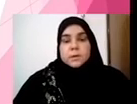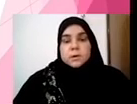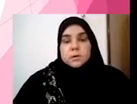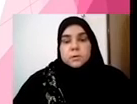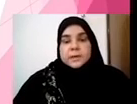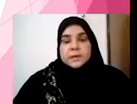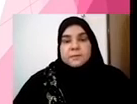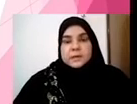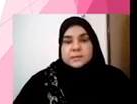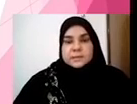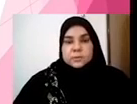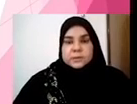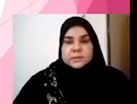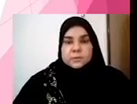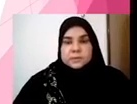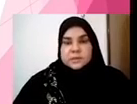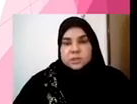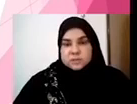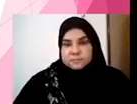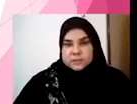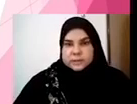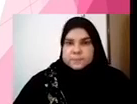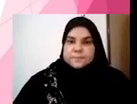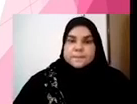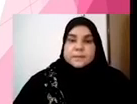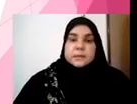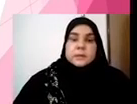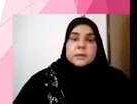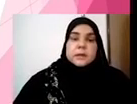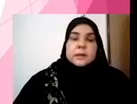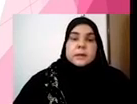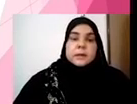Bom, o que vem a ser a notação científica?